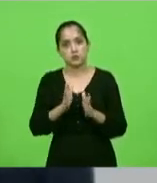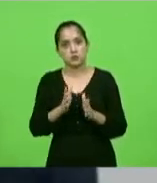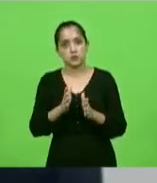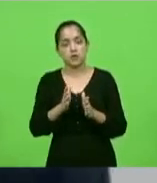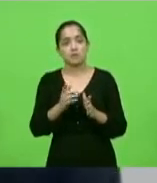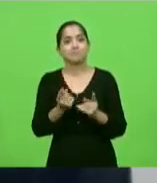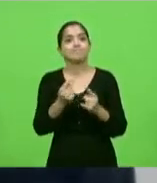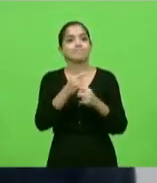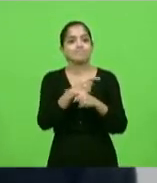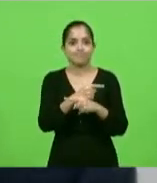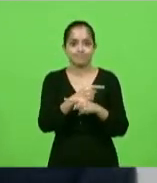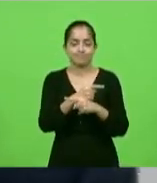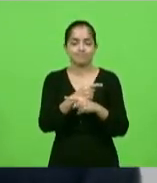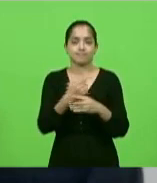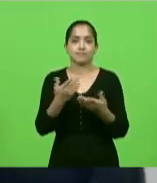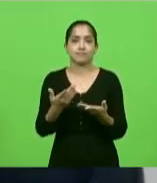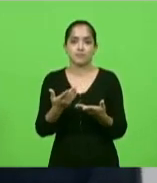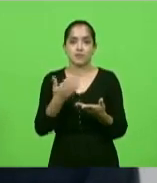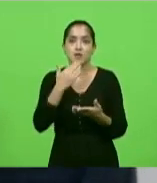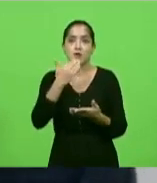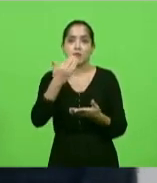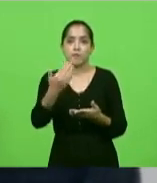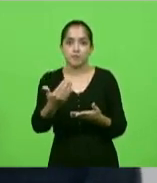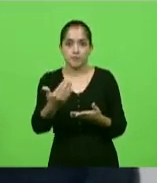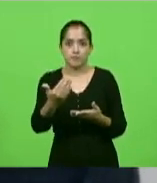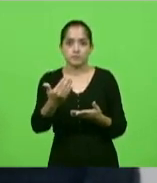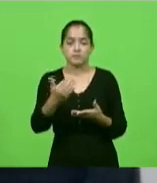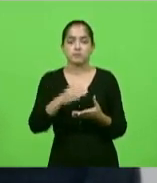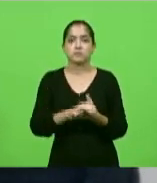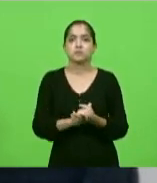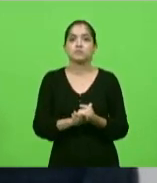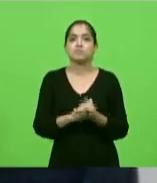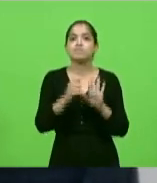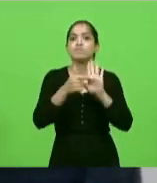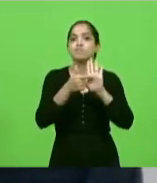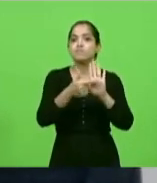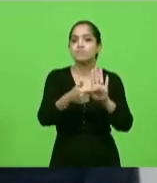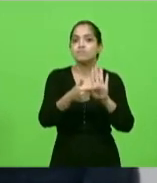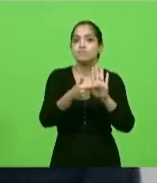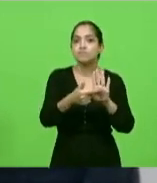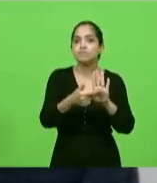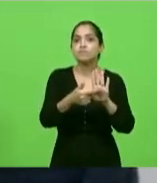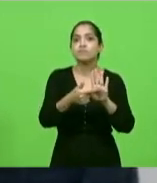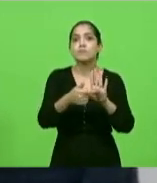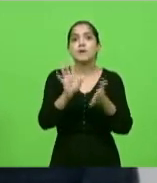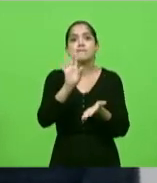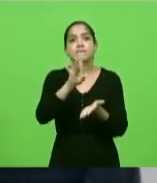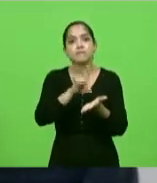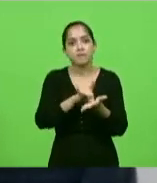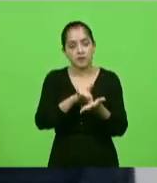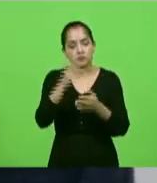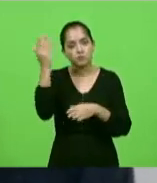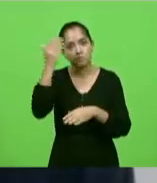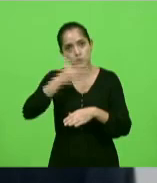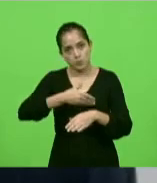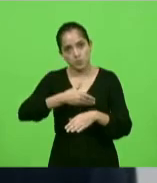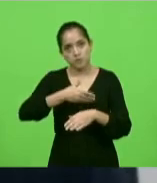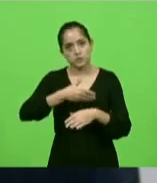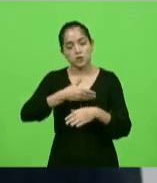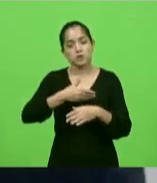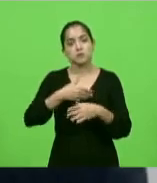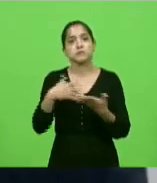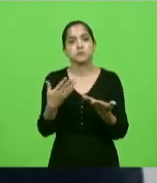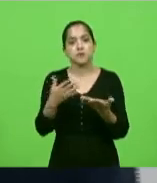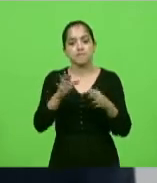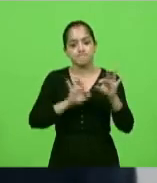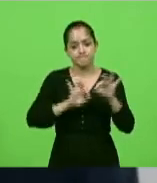forma contrária, penso que a peça inicial apresenta elementos fáticos e probatórios que nos autoriza